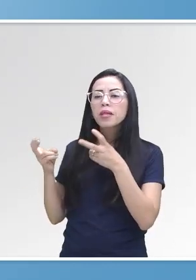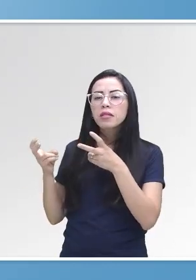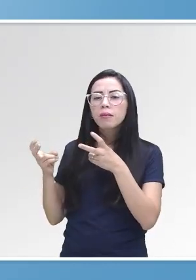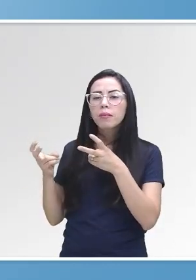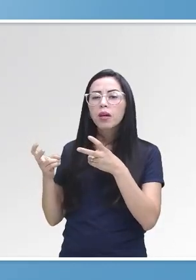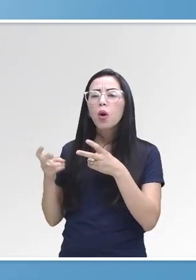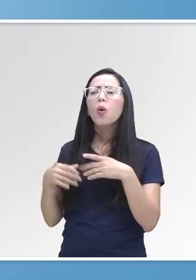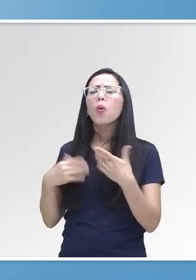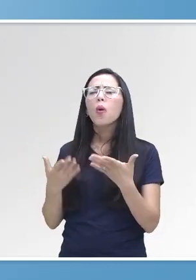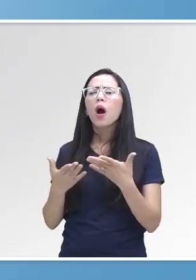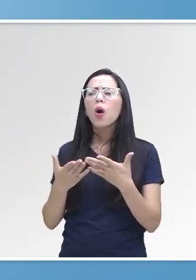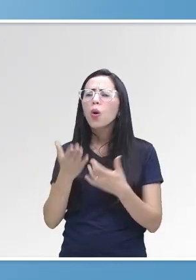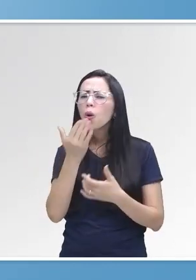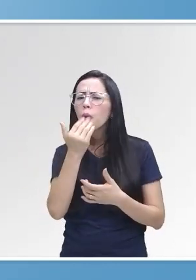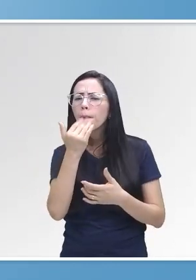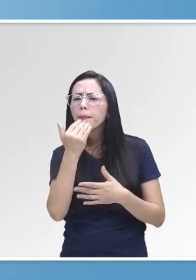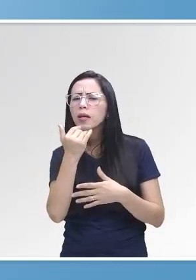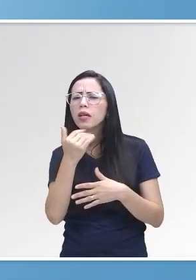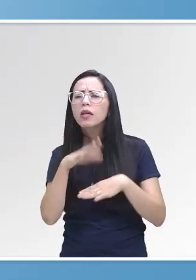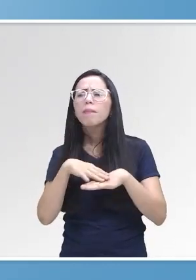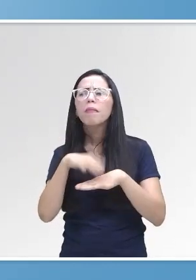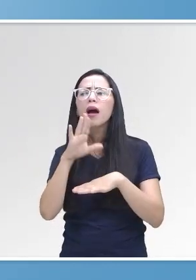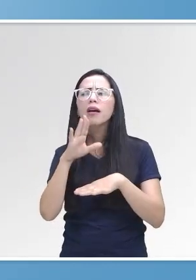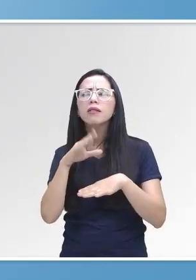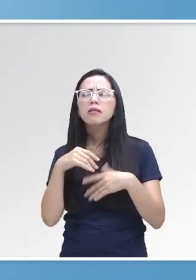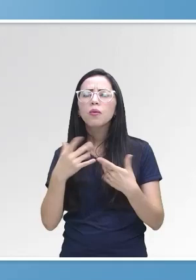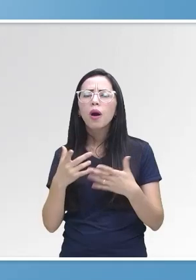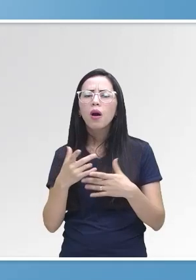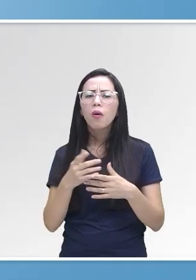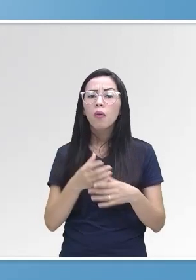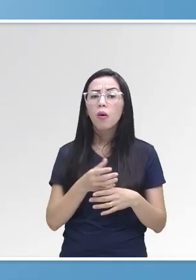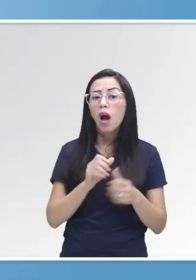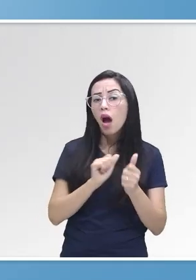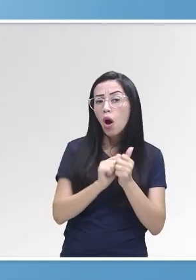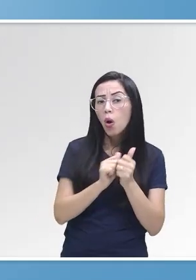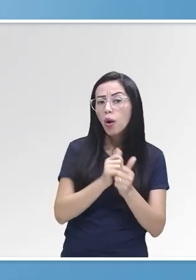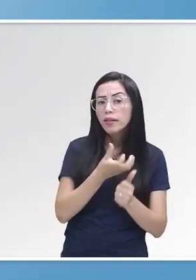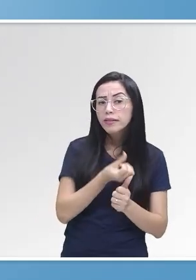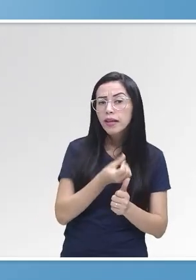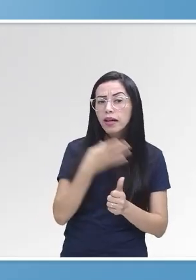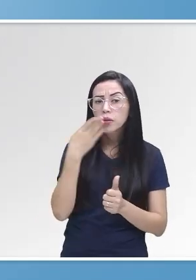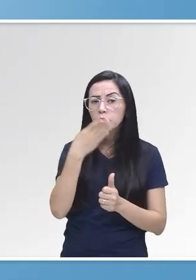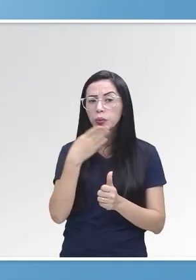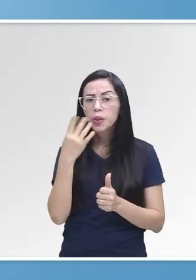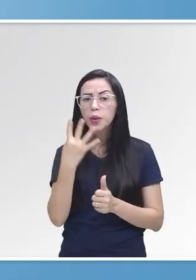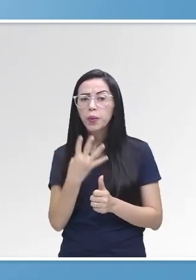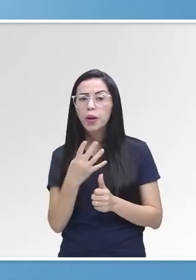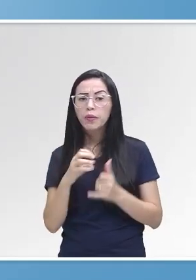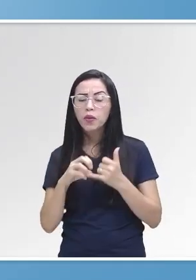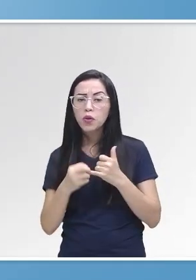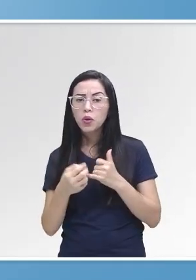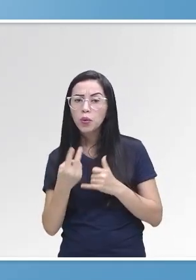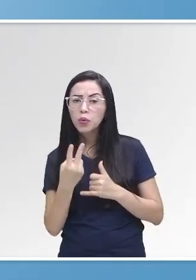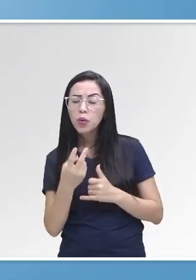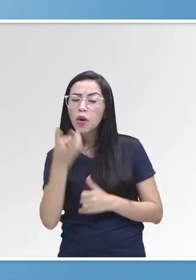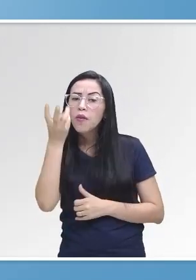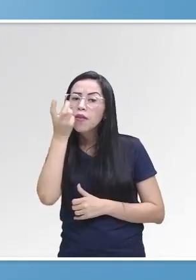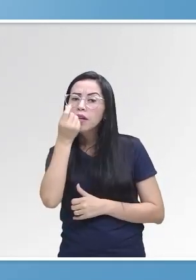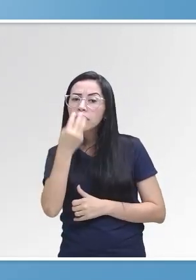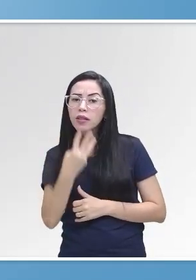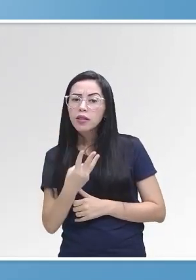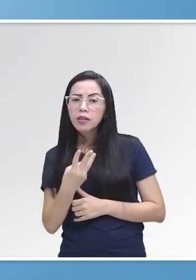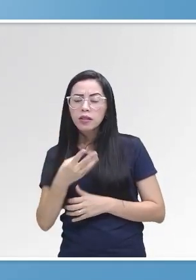o arroz fez açúcar 4 feijão dois farinha três café